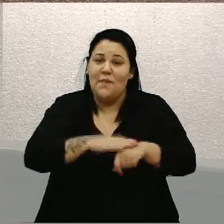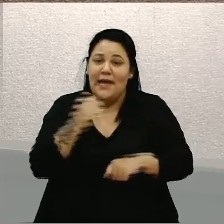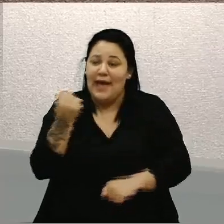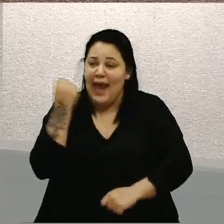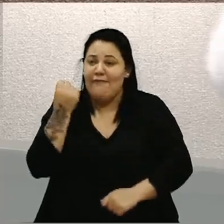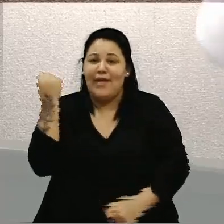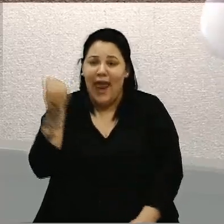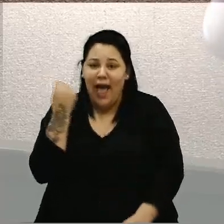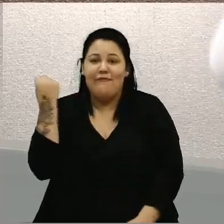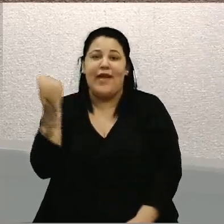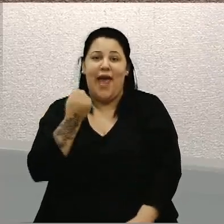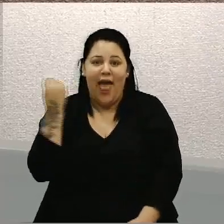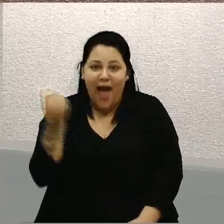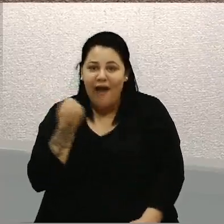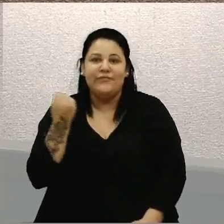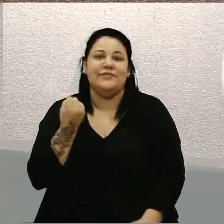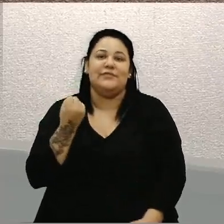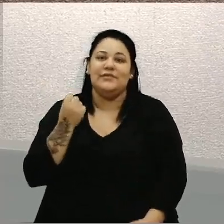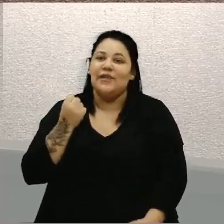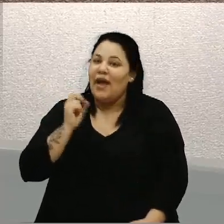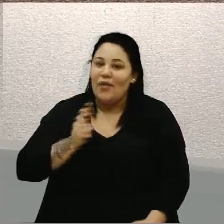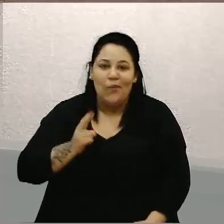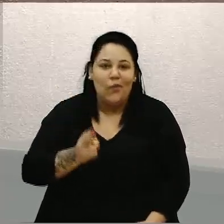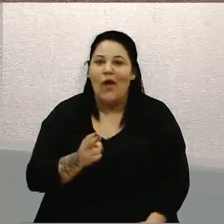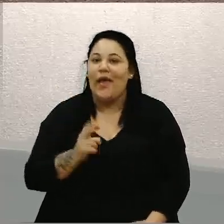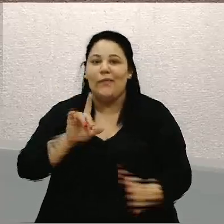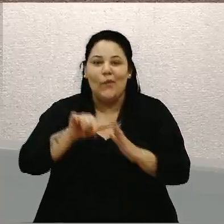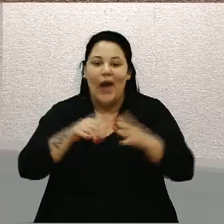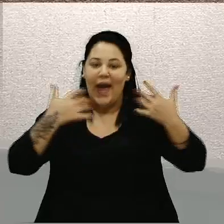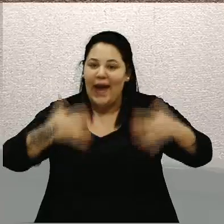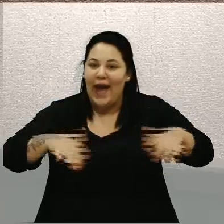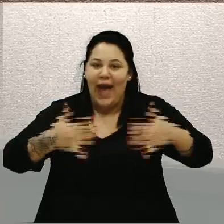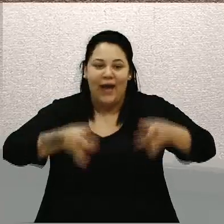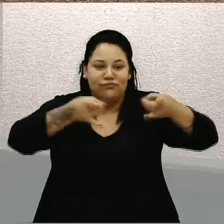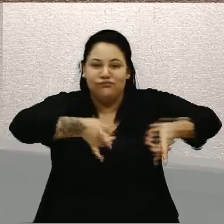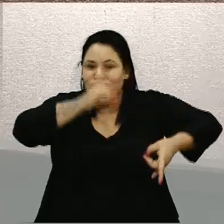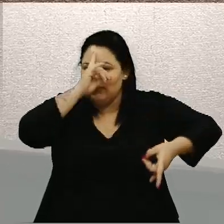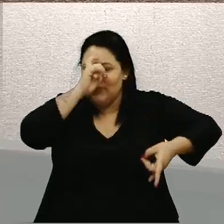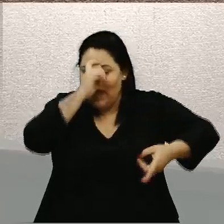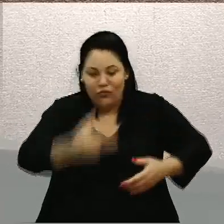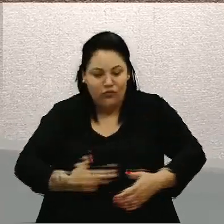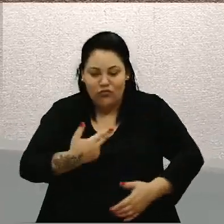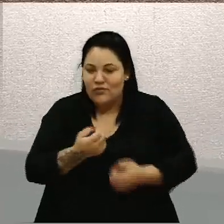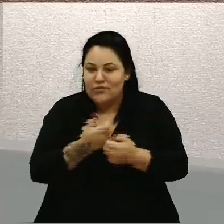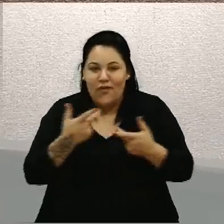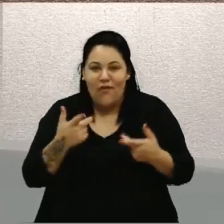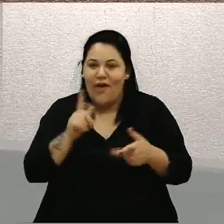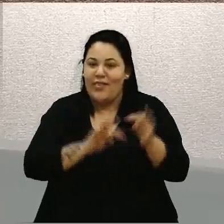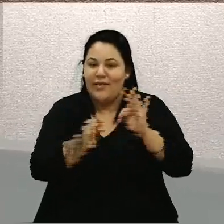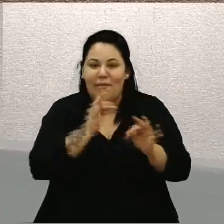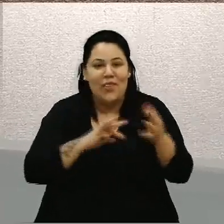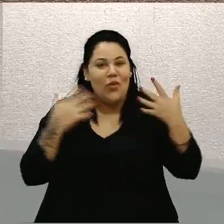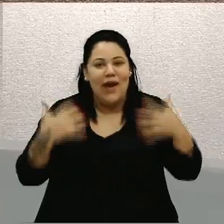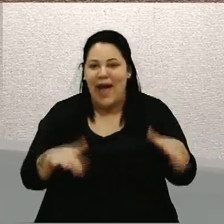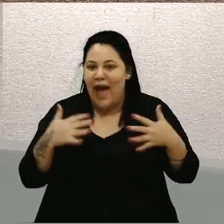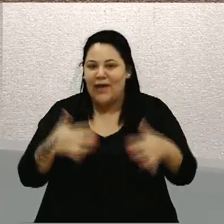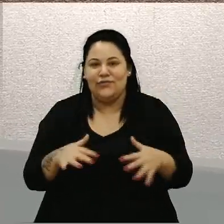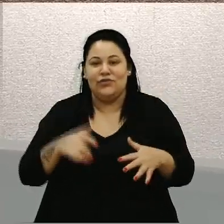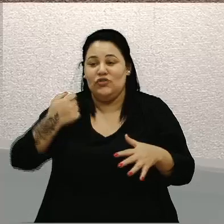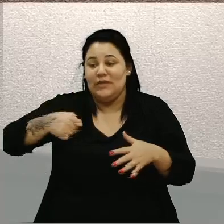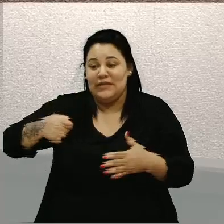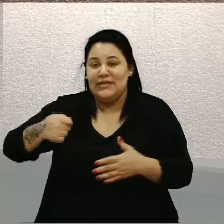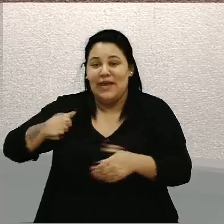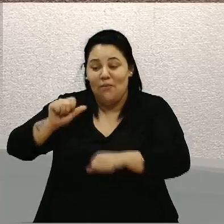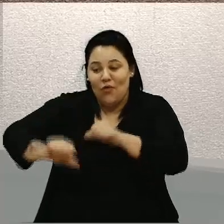muito caro manter no hospital, manter em leito, fazer cirurgia, tratamentos muito caros. Então nós vamos ter que mudar lá na base,